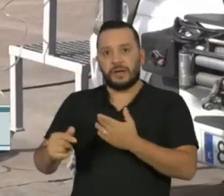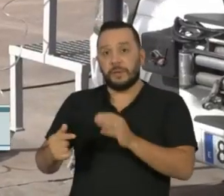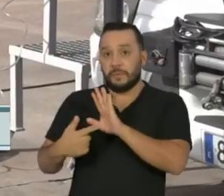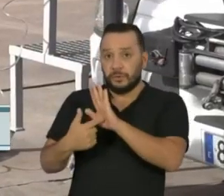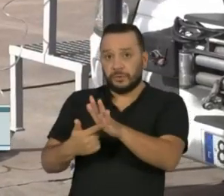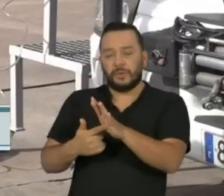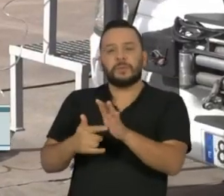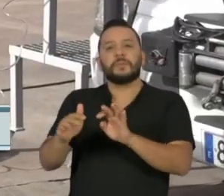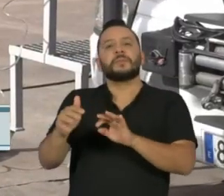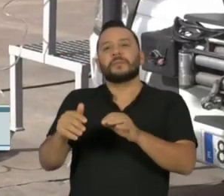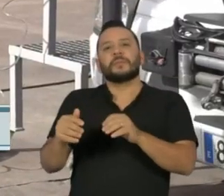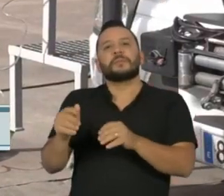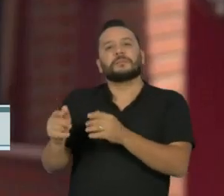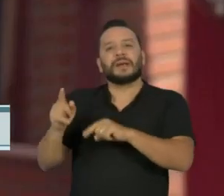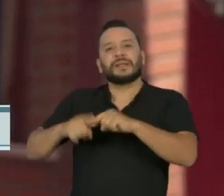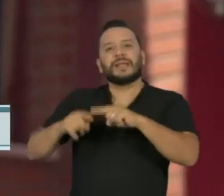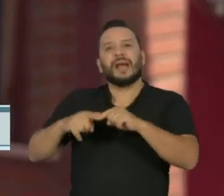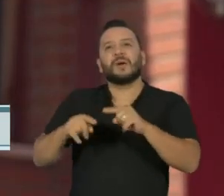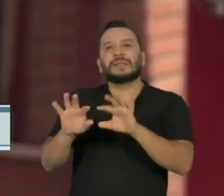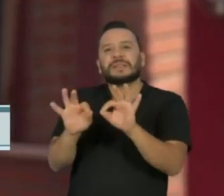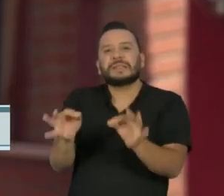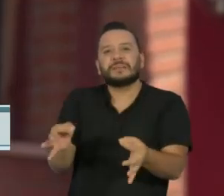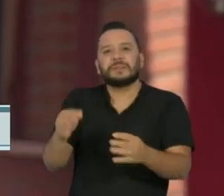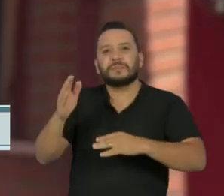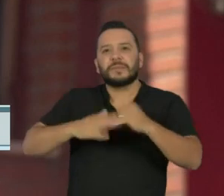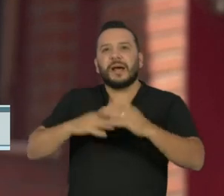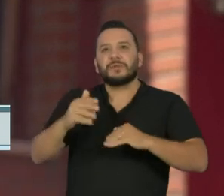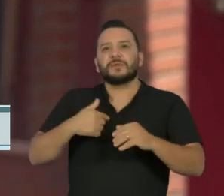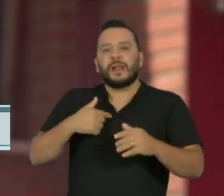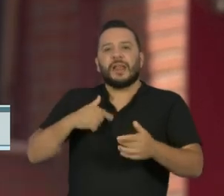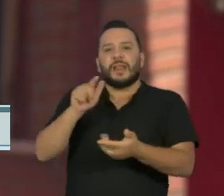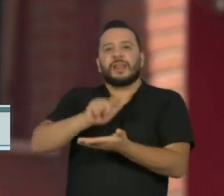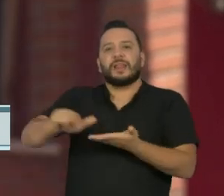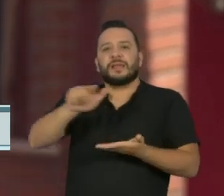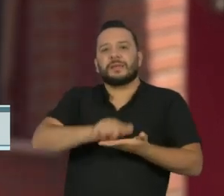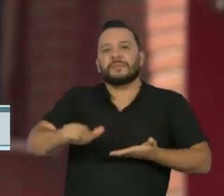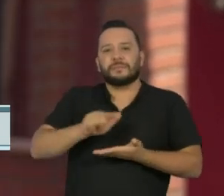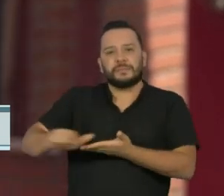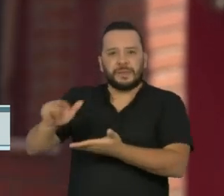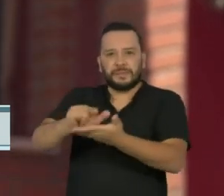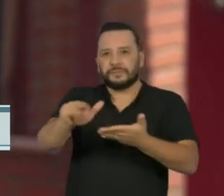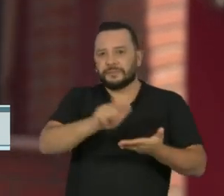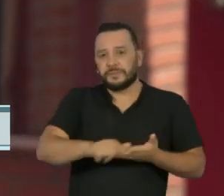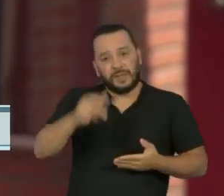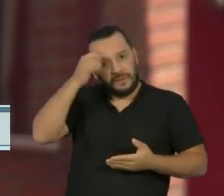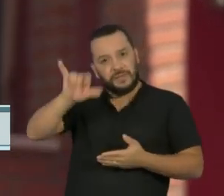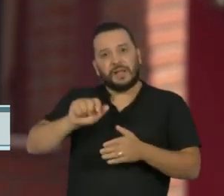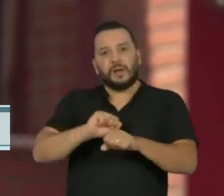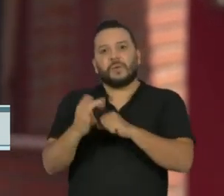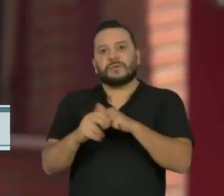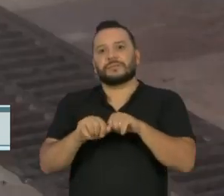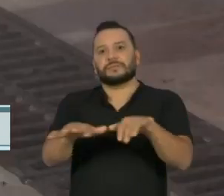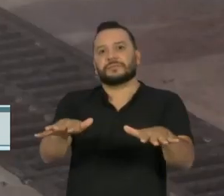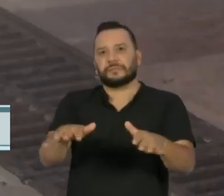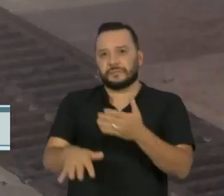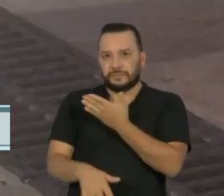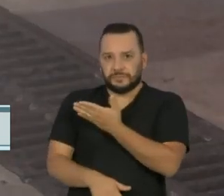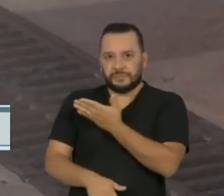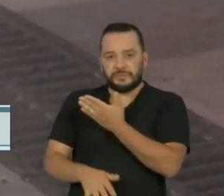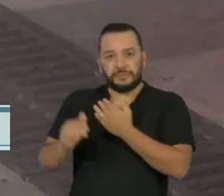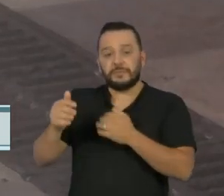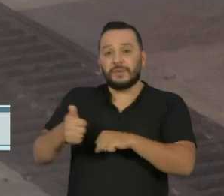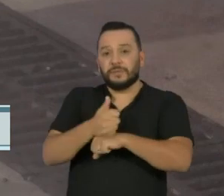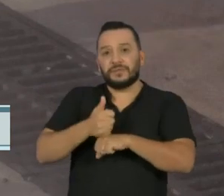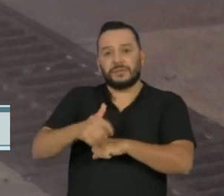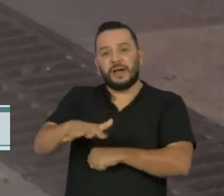equipamento simples e prático de desinfecção na esperança de conter a disseminação do coronavírus entre pacientes e